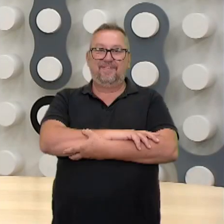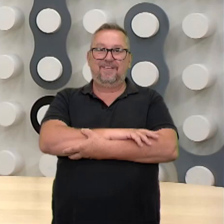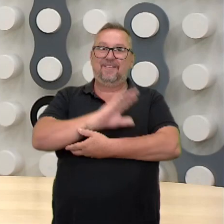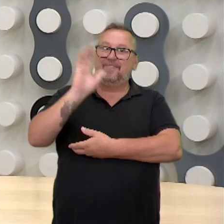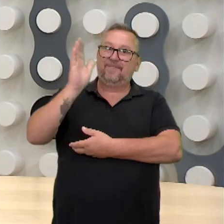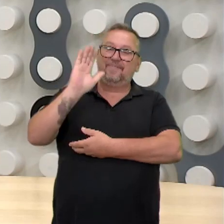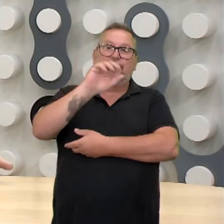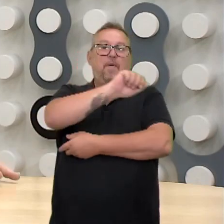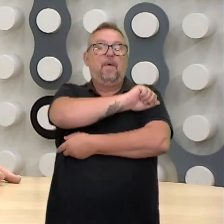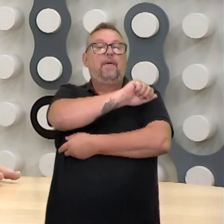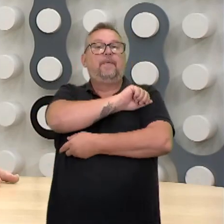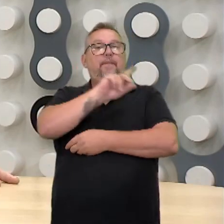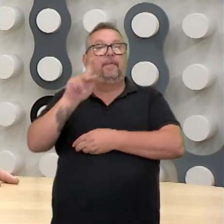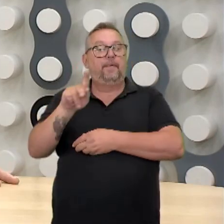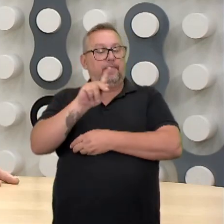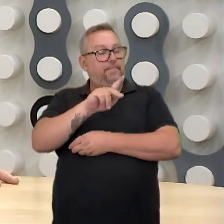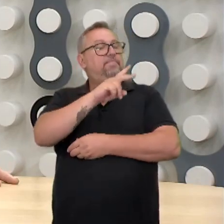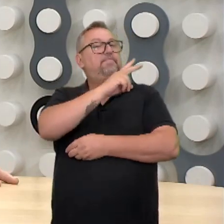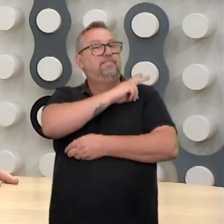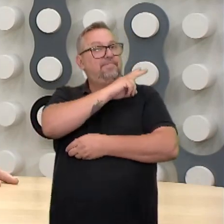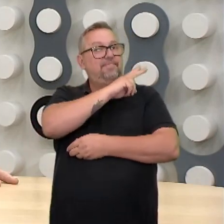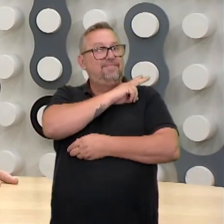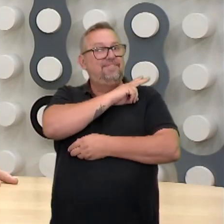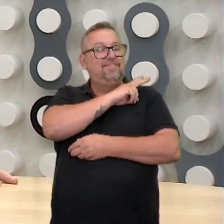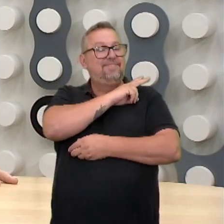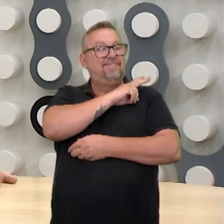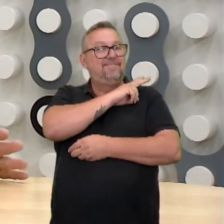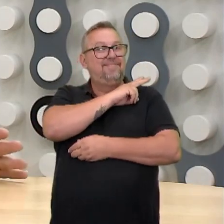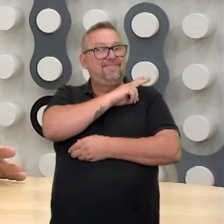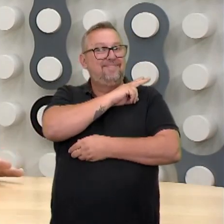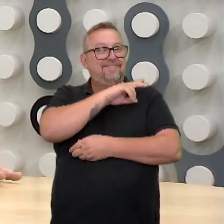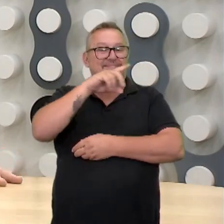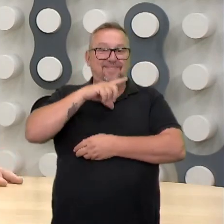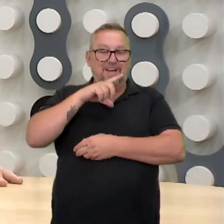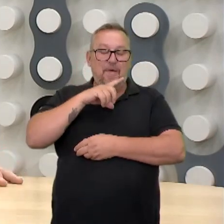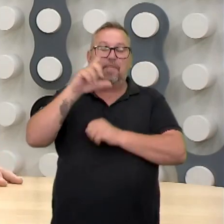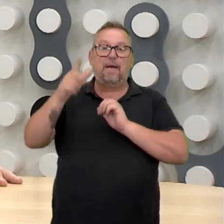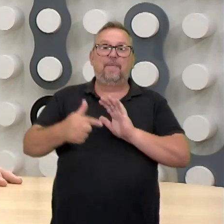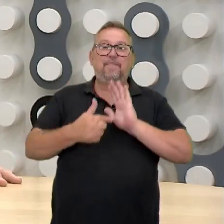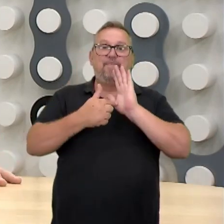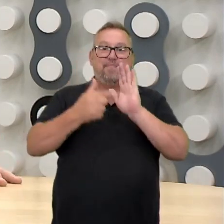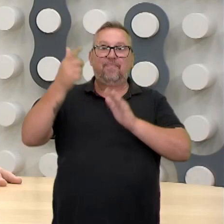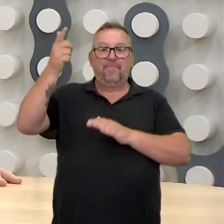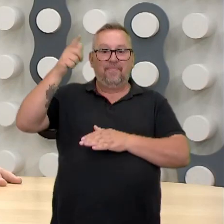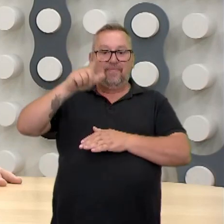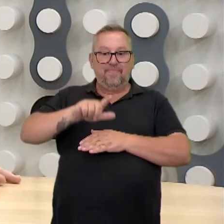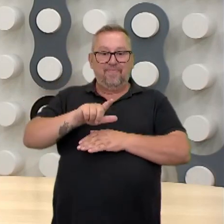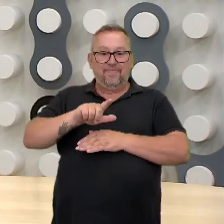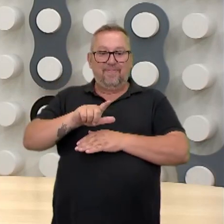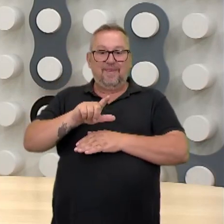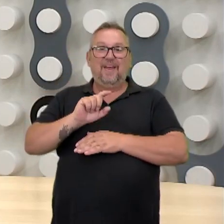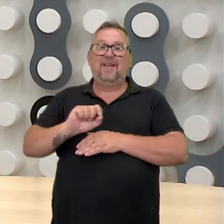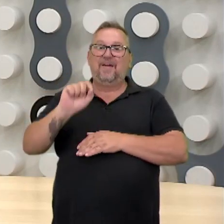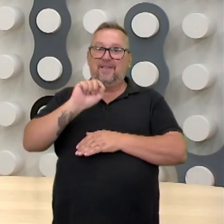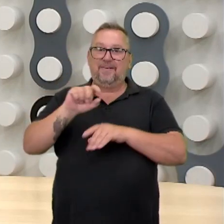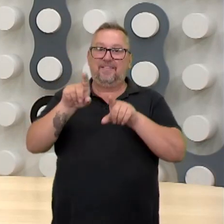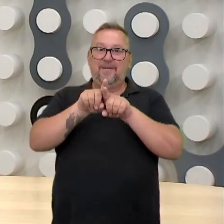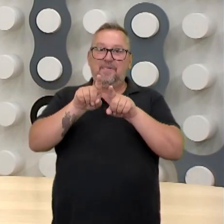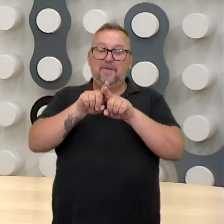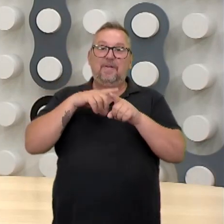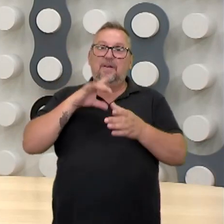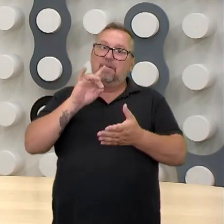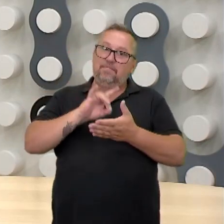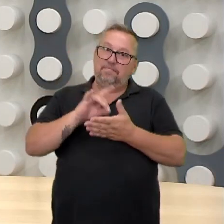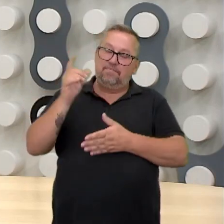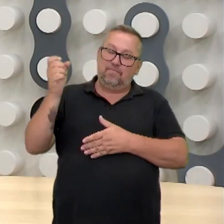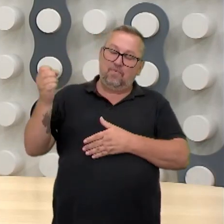alunos e professores aí da segunda série do ensino médio. Estamos aqui para apresentar novamente aí, né, e na realidade não